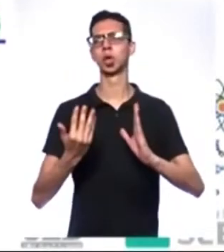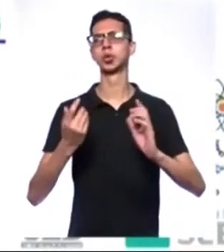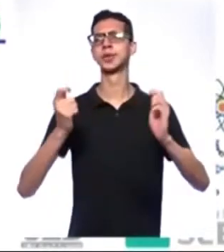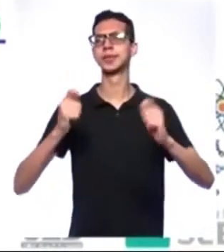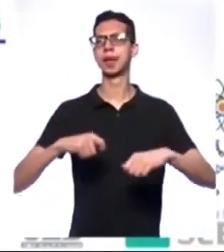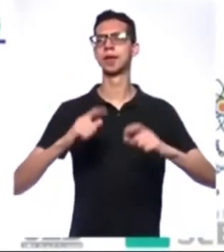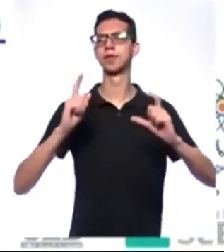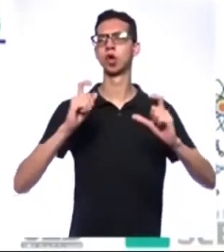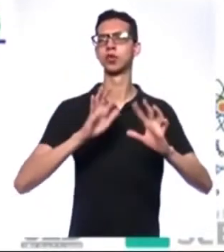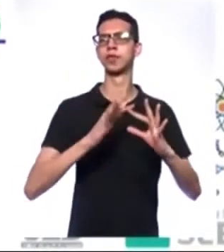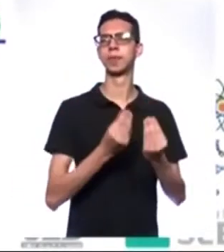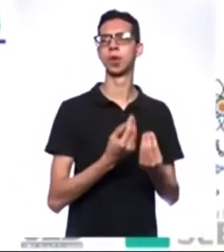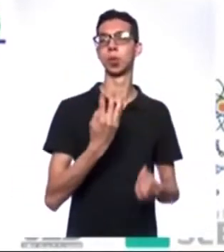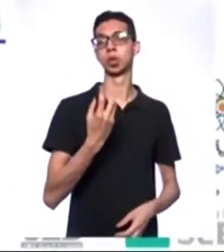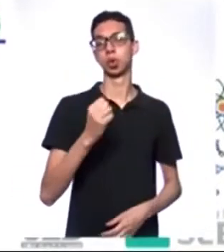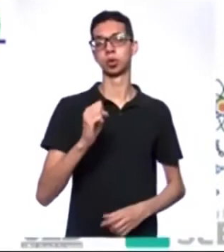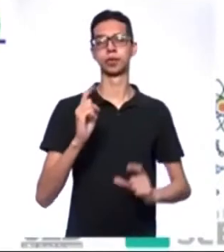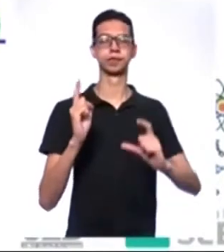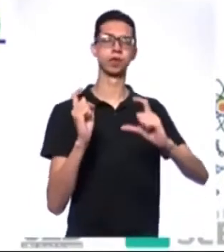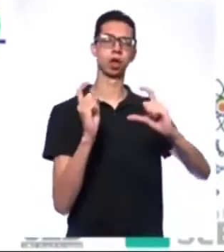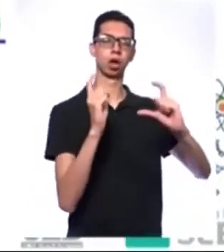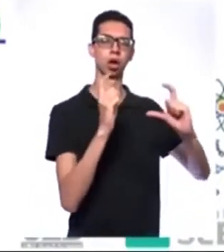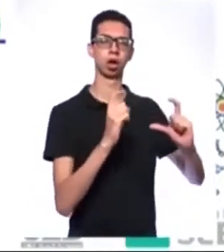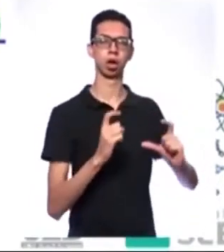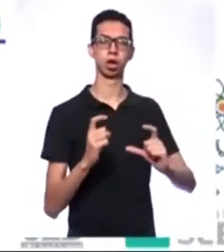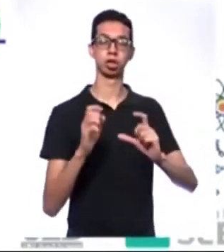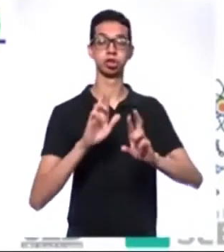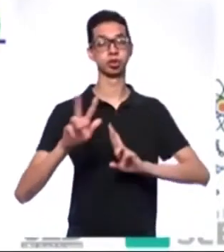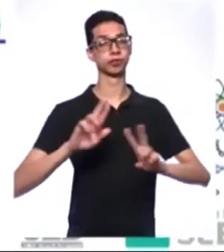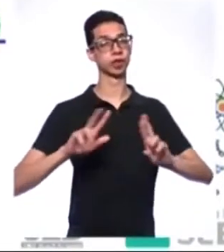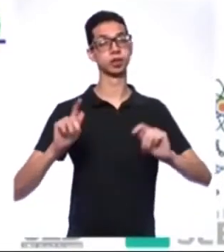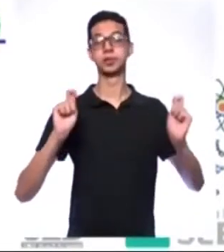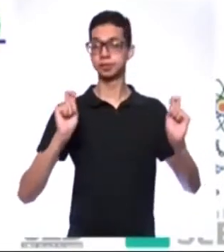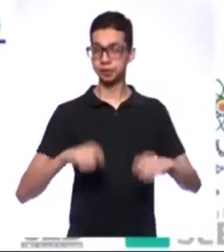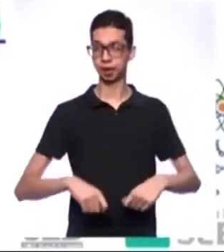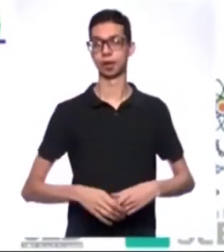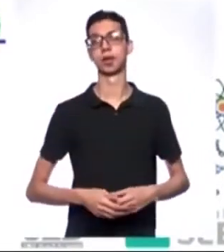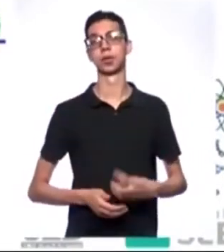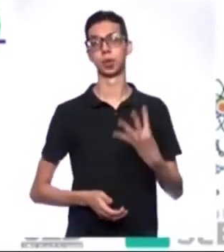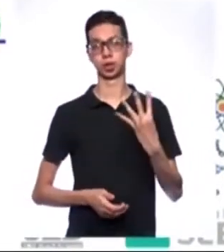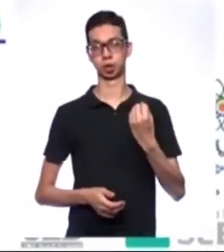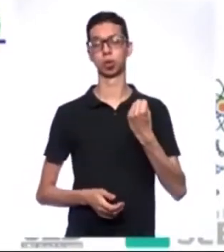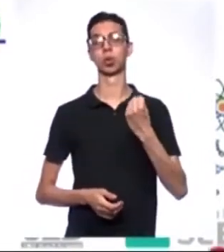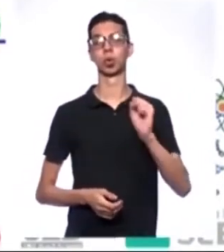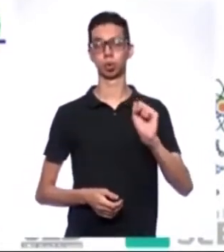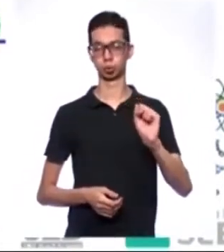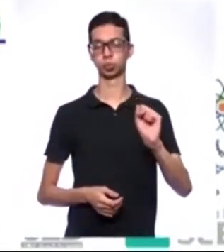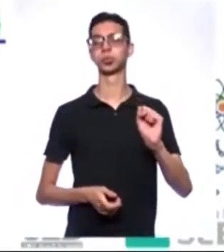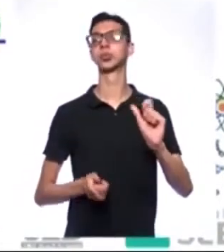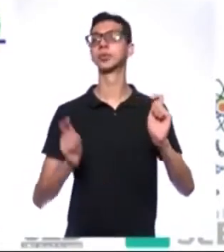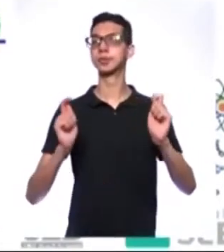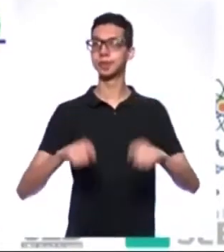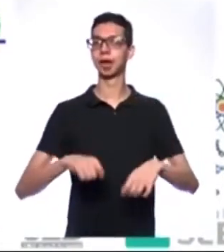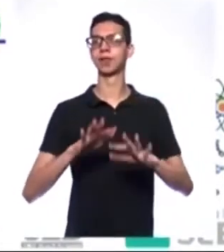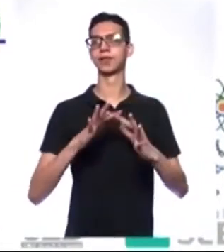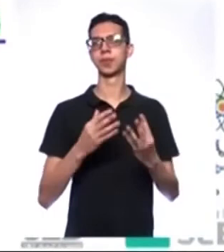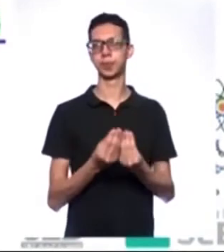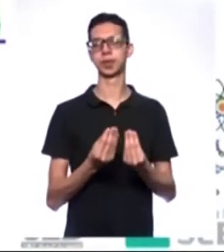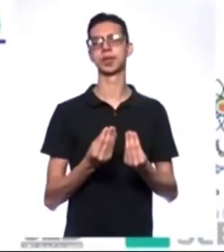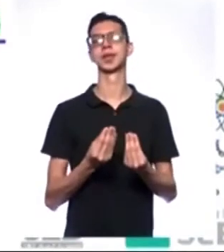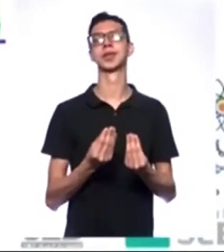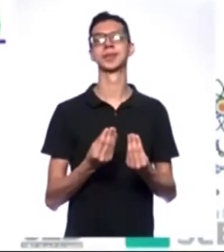foto dessa família 48 formas diferentes 48 formas e posicionar a família